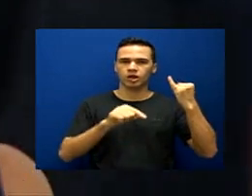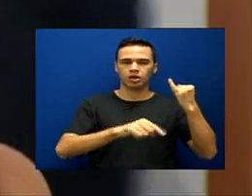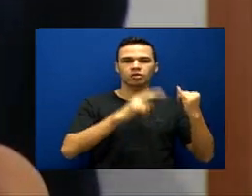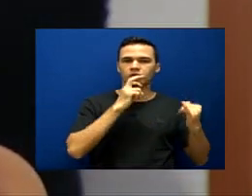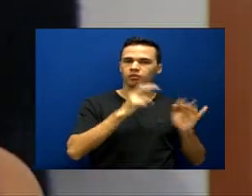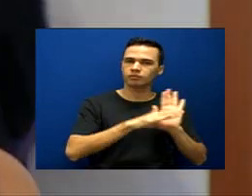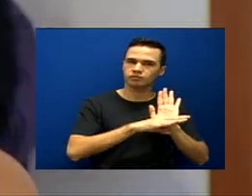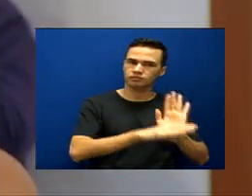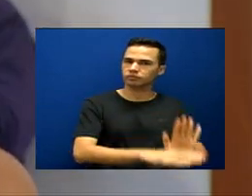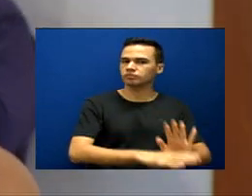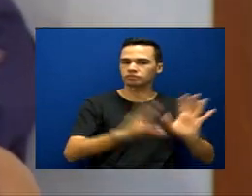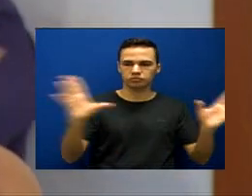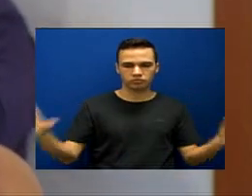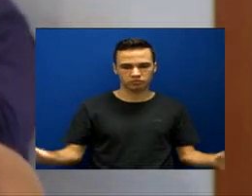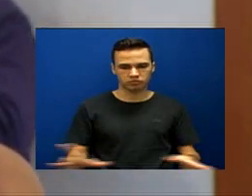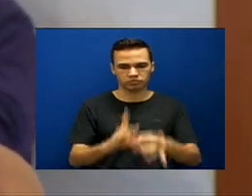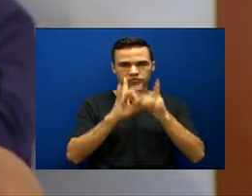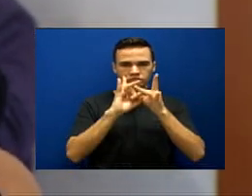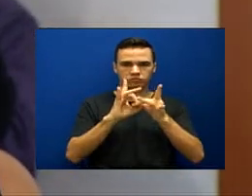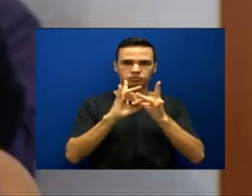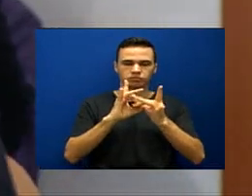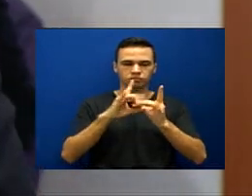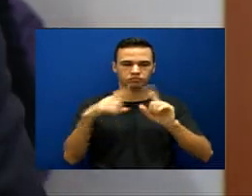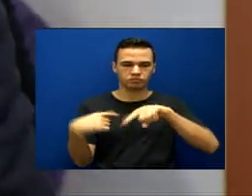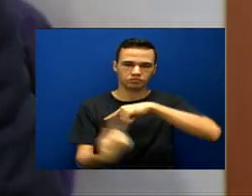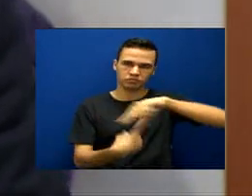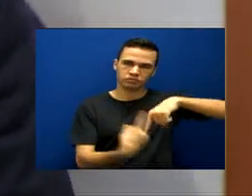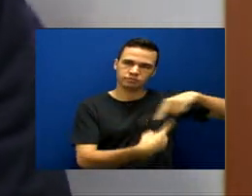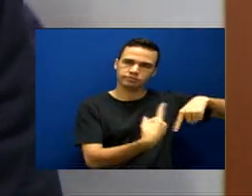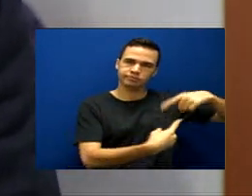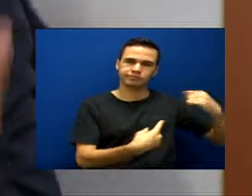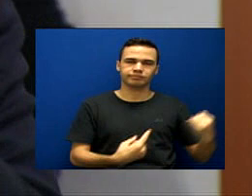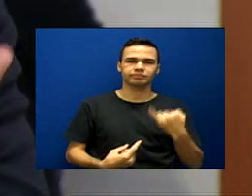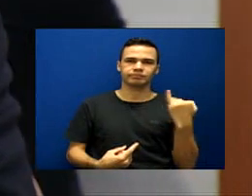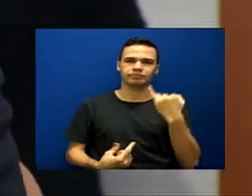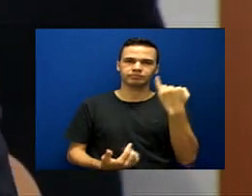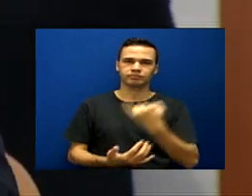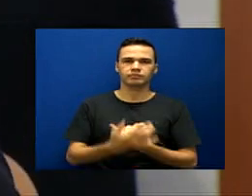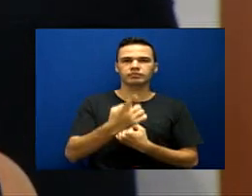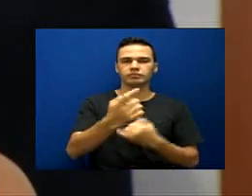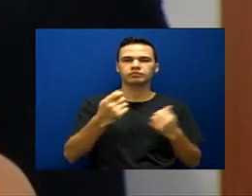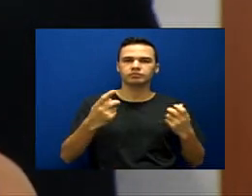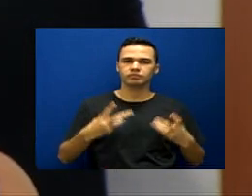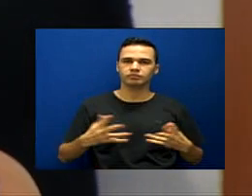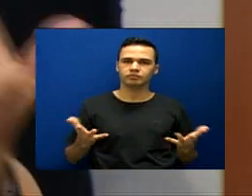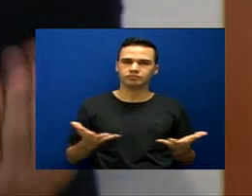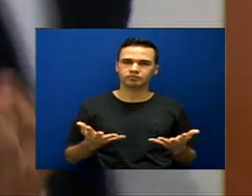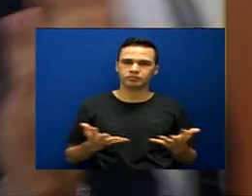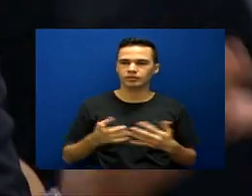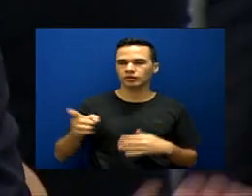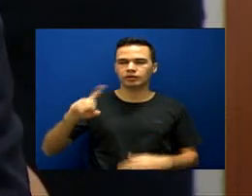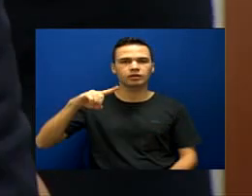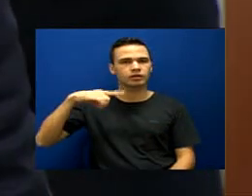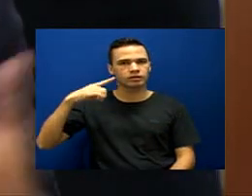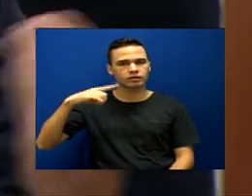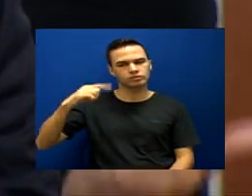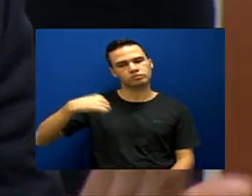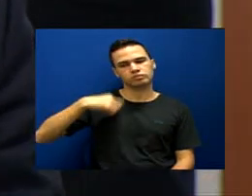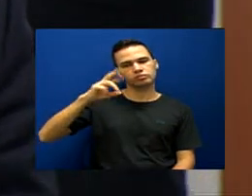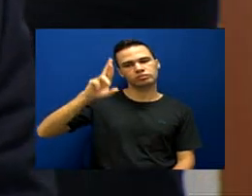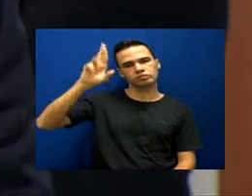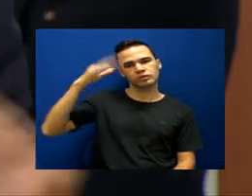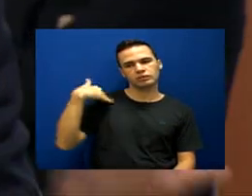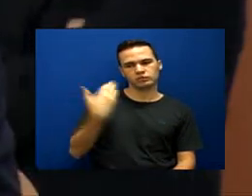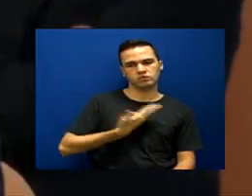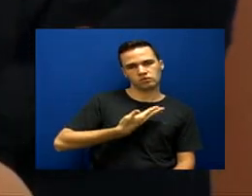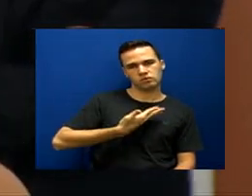somar as forças, certo? Somar as forças é muito importante, certo? Como você falou, os deputados que eu represento, que são